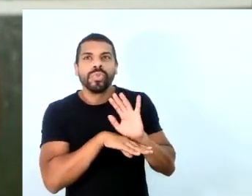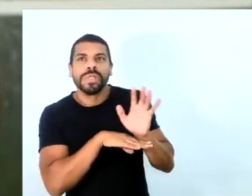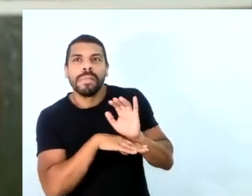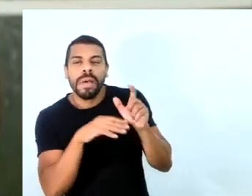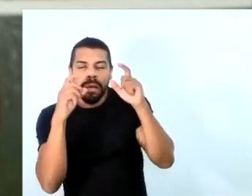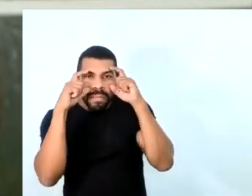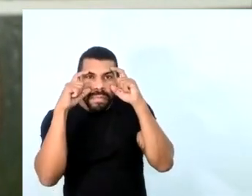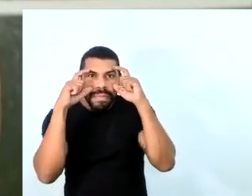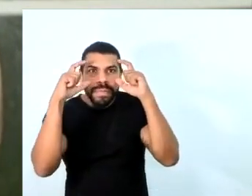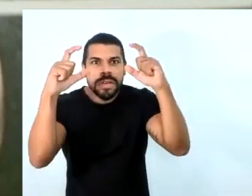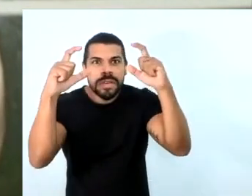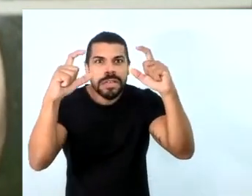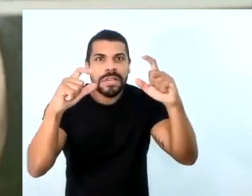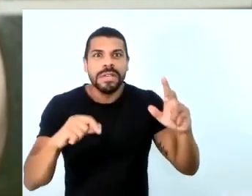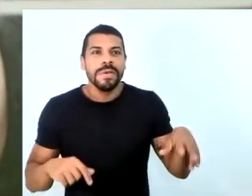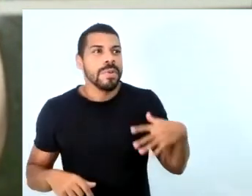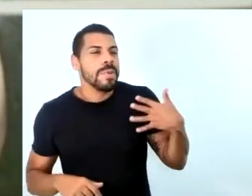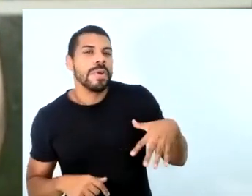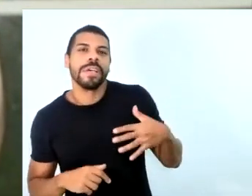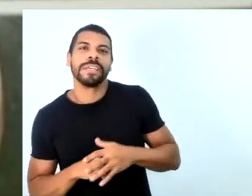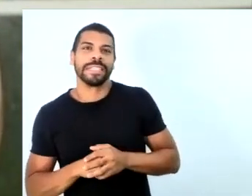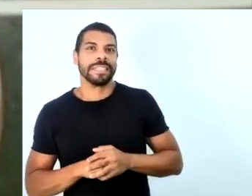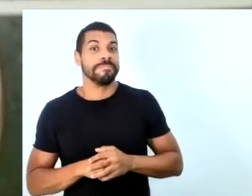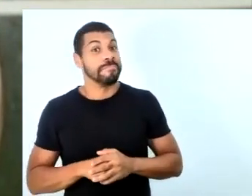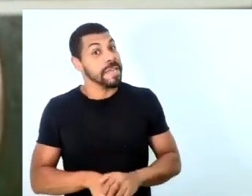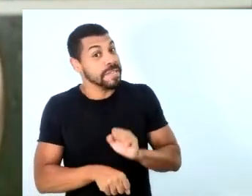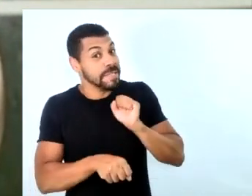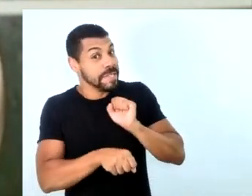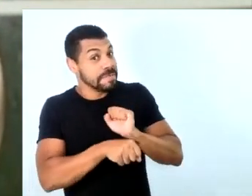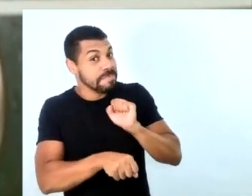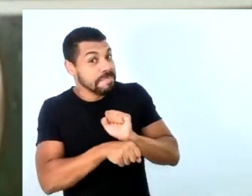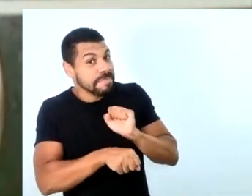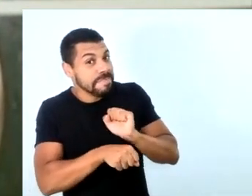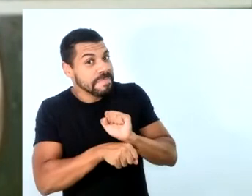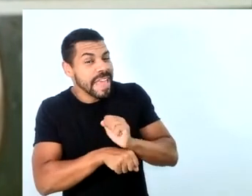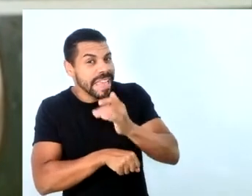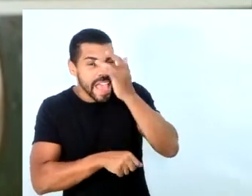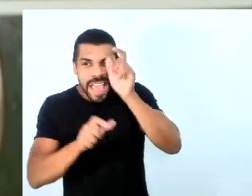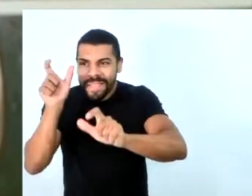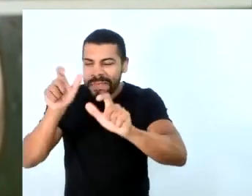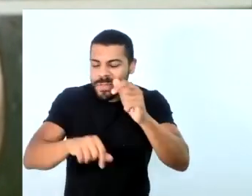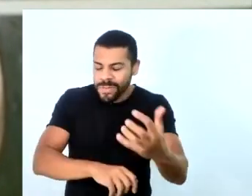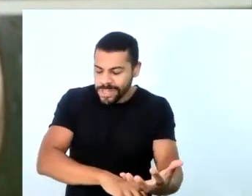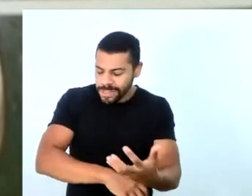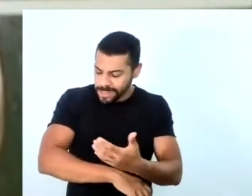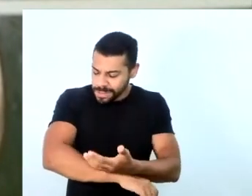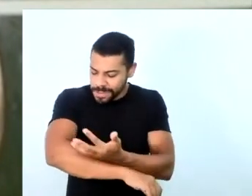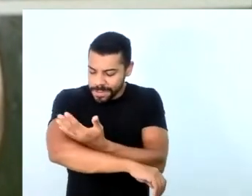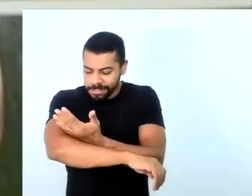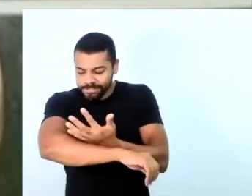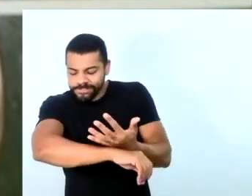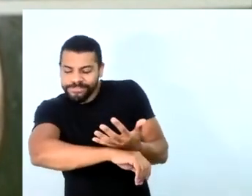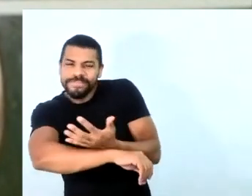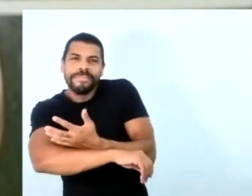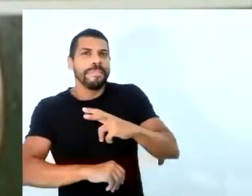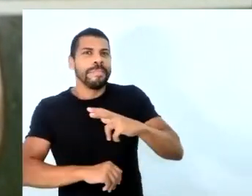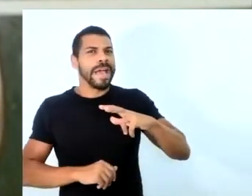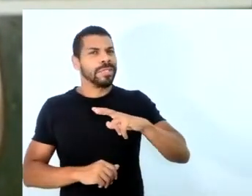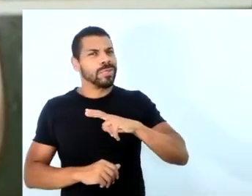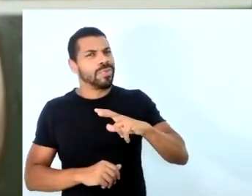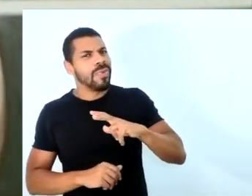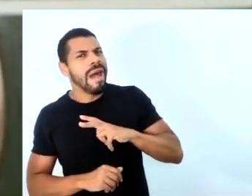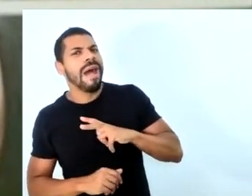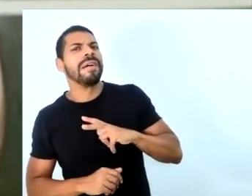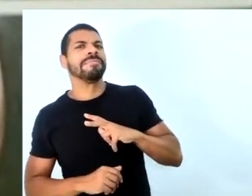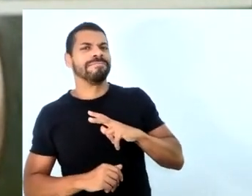mas já fui a muita pré-estreia, já fui a muito debate, mas o Espero, ele mexe com as pessoas num lugar muito